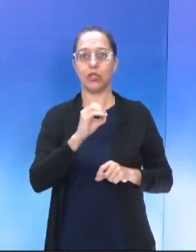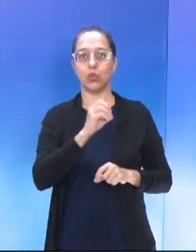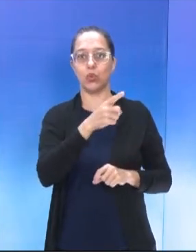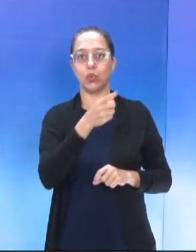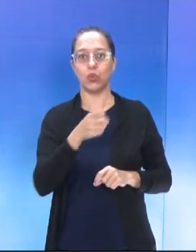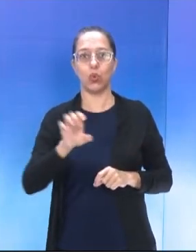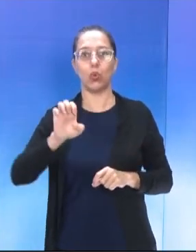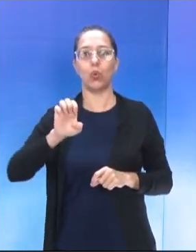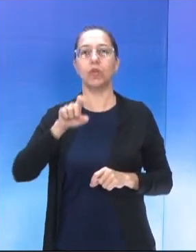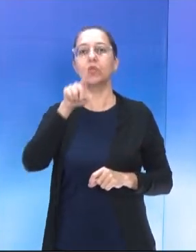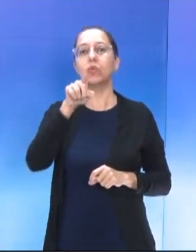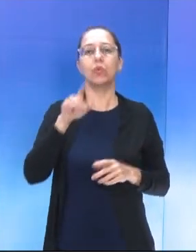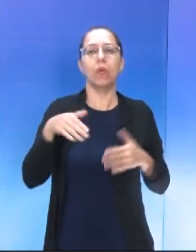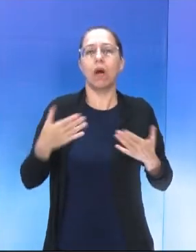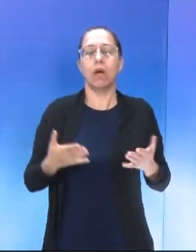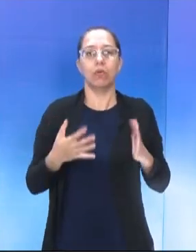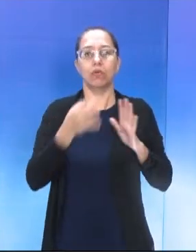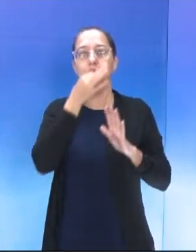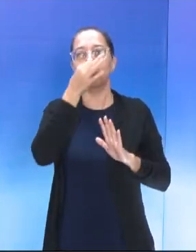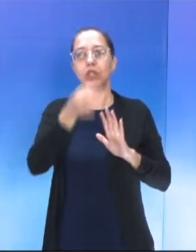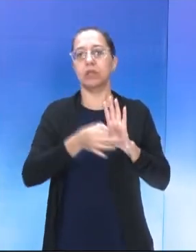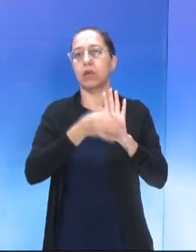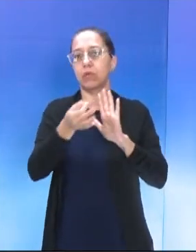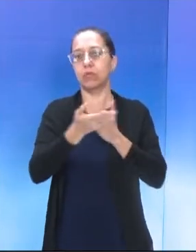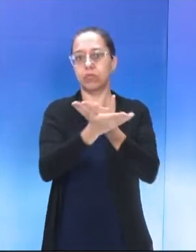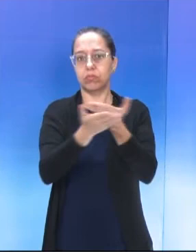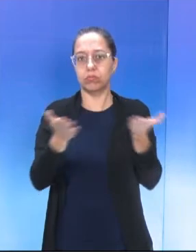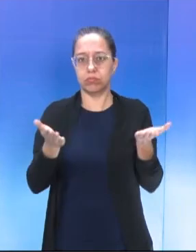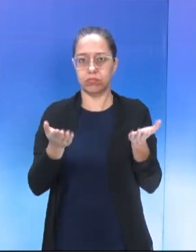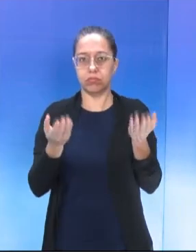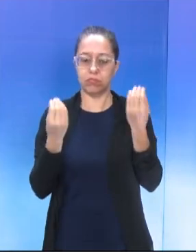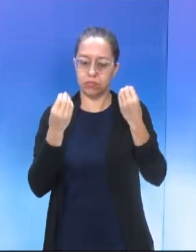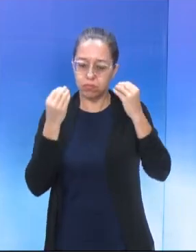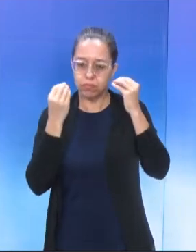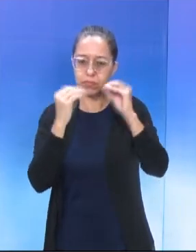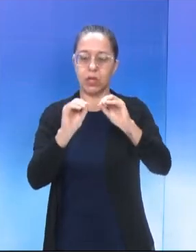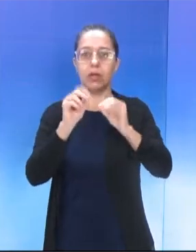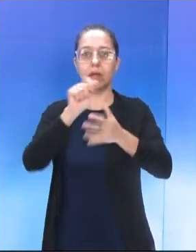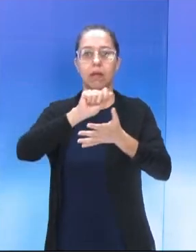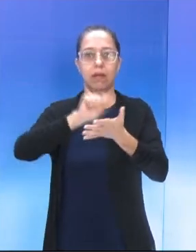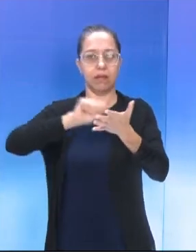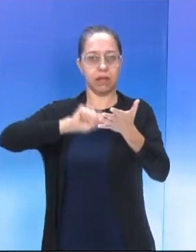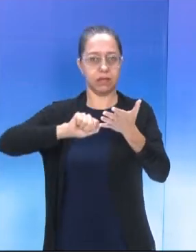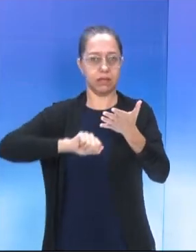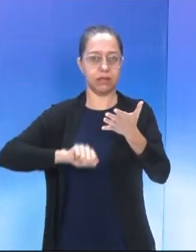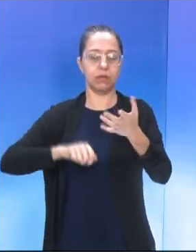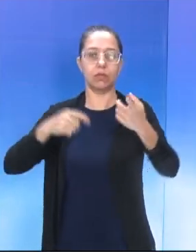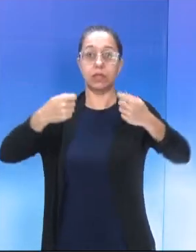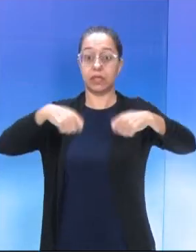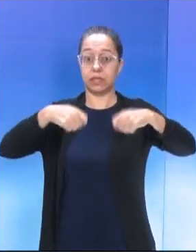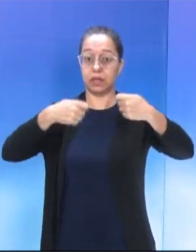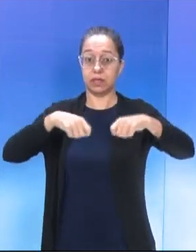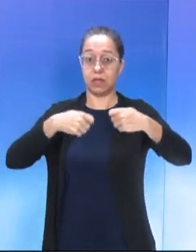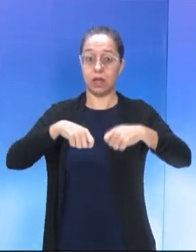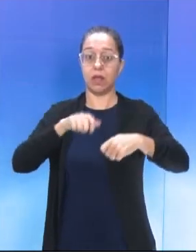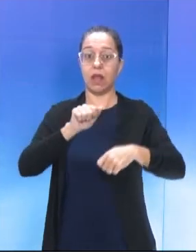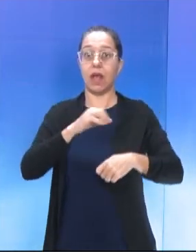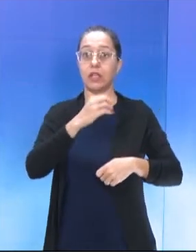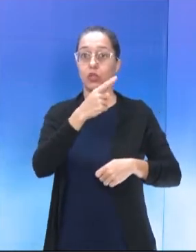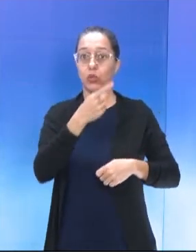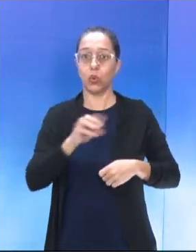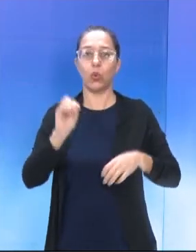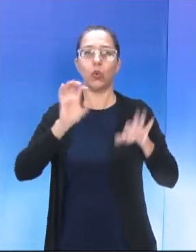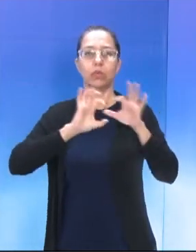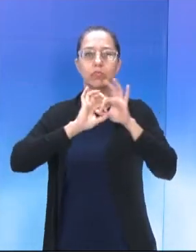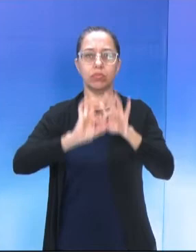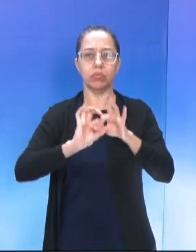a sua sugestão? Que você pode sugerir que são necessárias ações